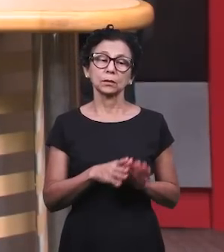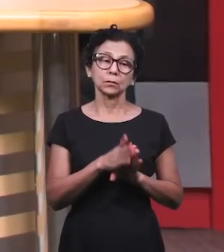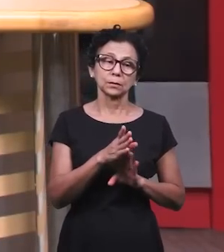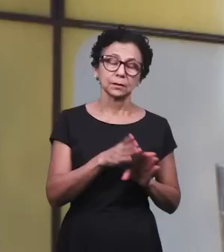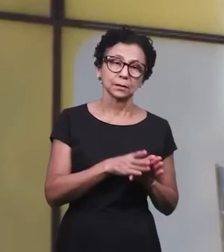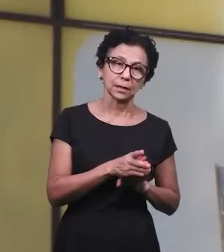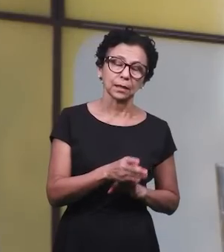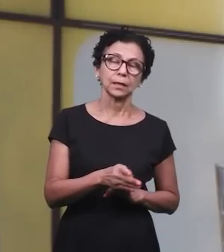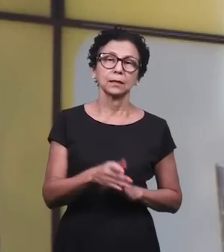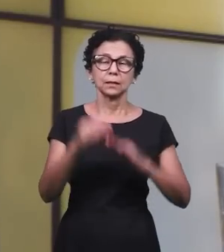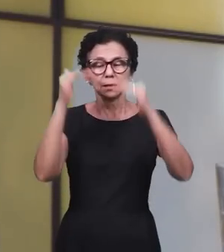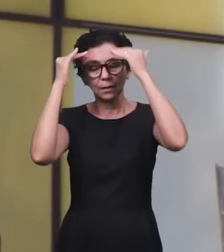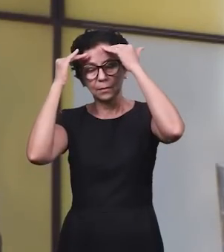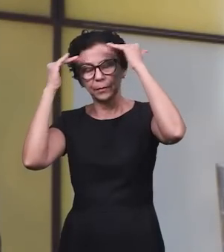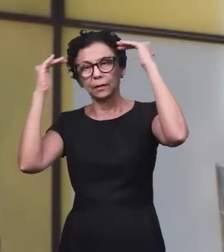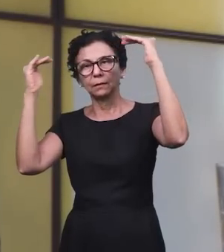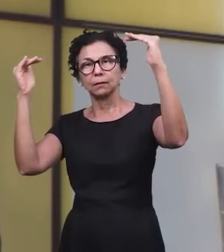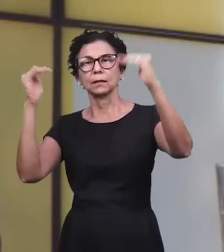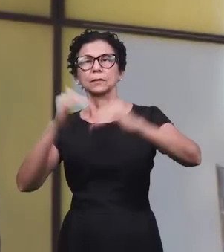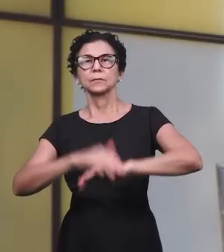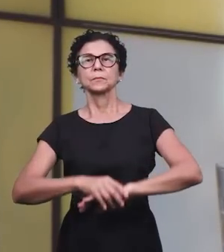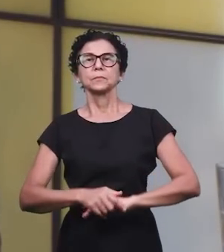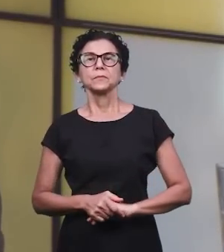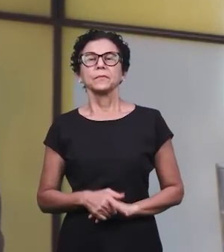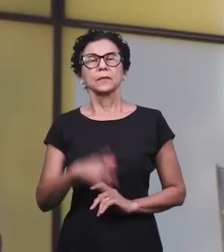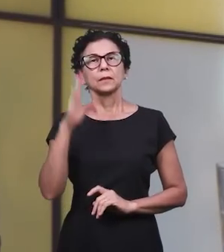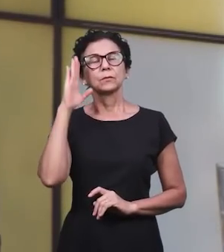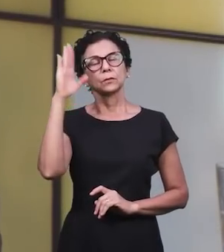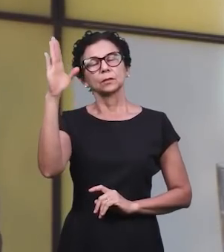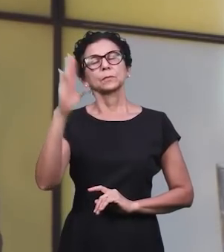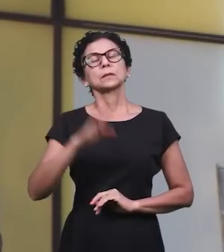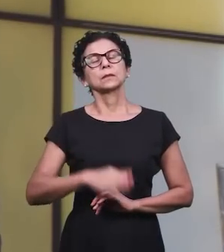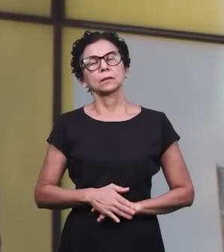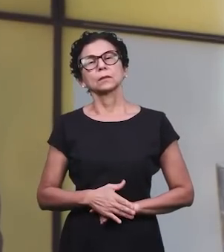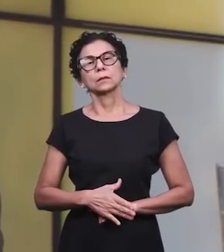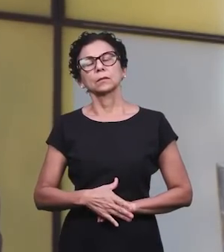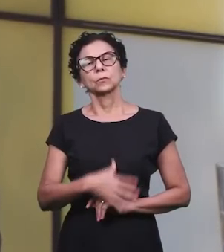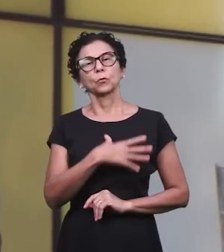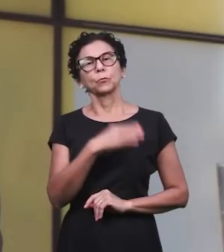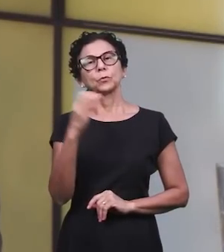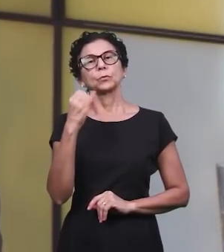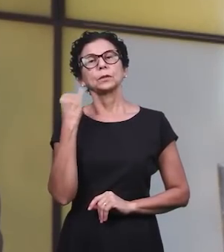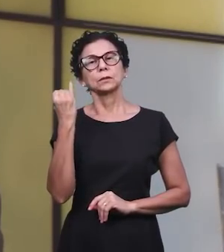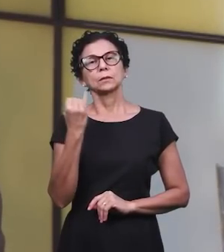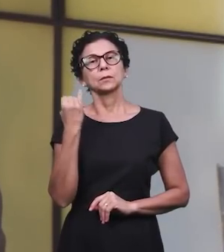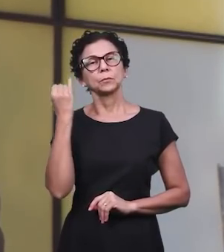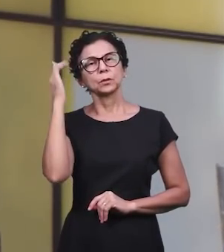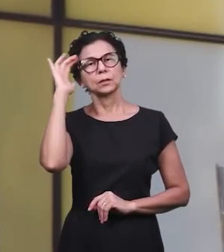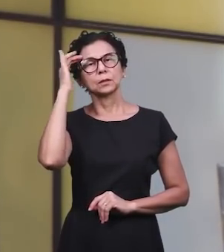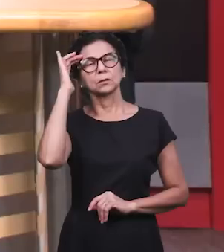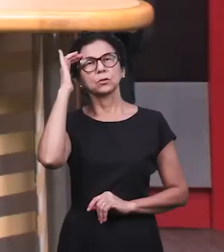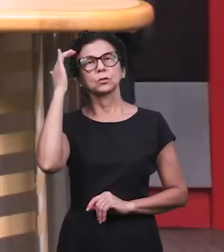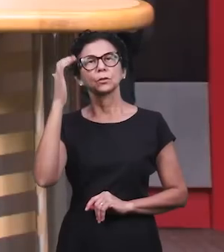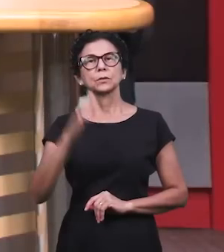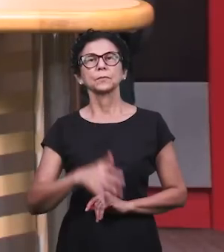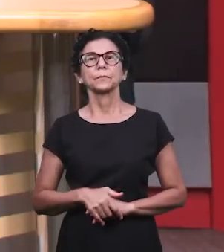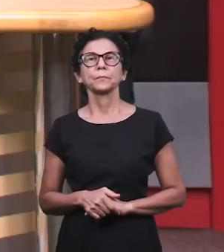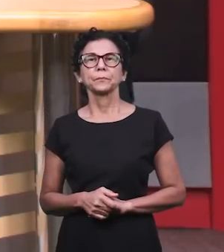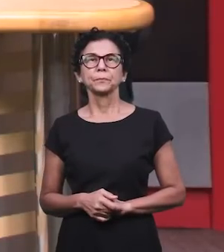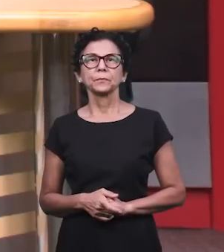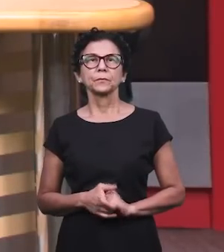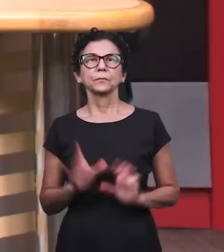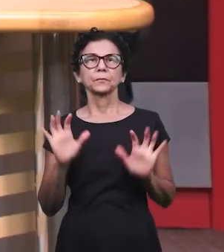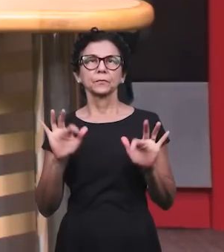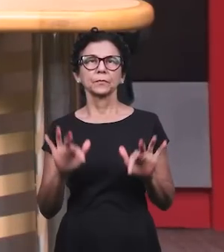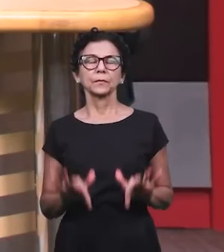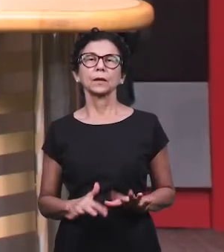isso é fundamental para que os nossos filhos entendam que aquilo é importante para ela, né? Aquilo que é o alimento certo para ela. Estamos chegando ao final